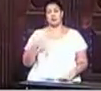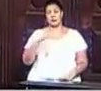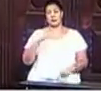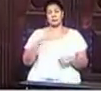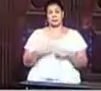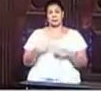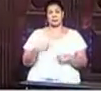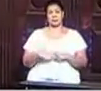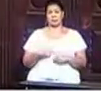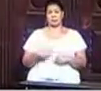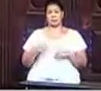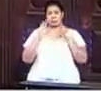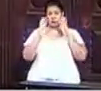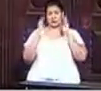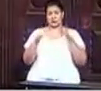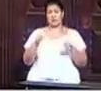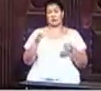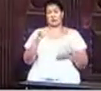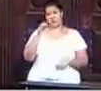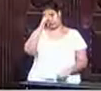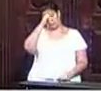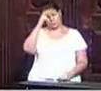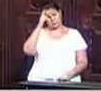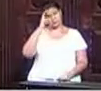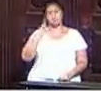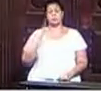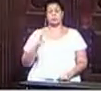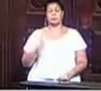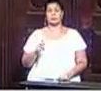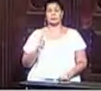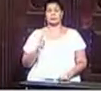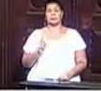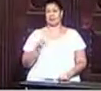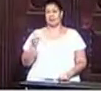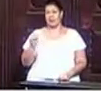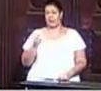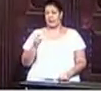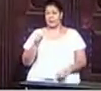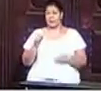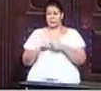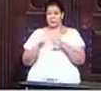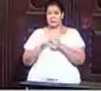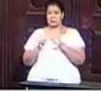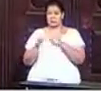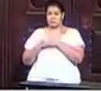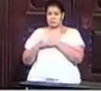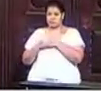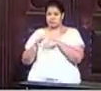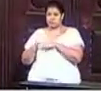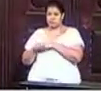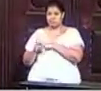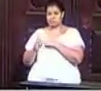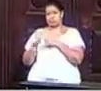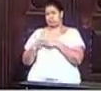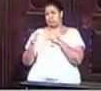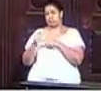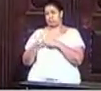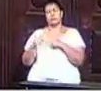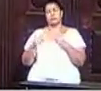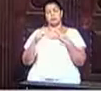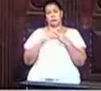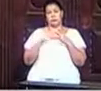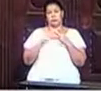público, feito sob as trevas, feito sem nenhuma transparência. Segundo lugar, essa questão do